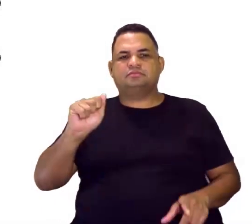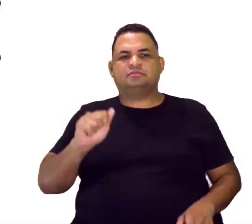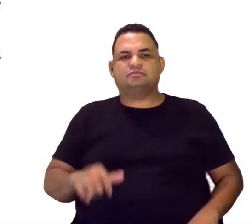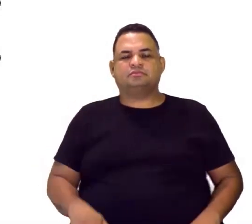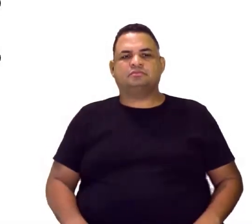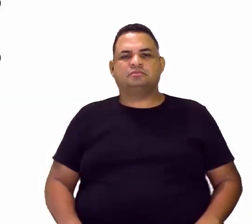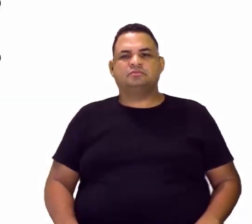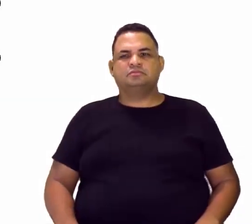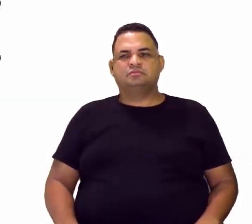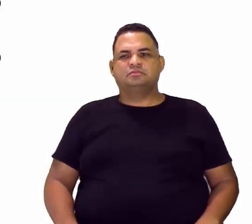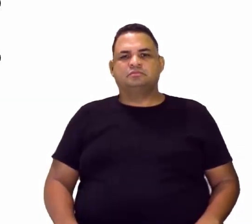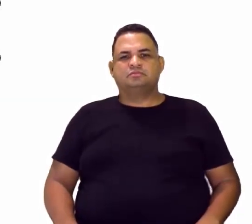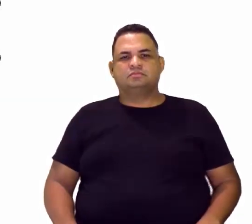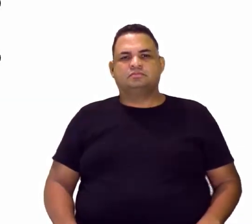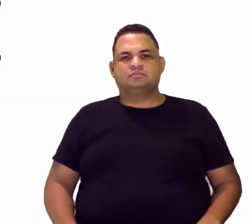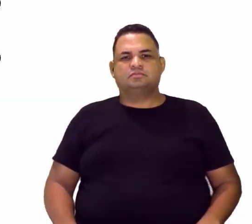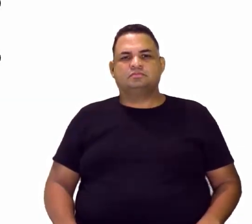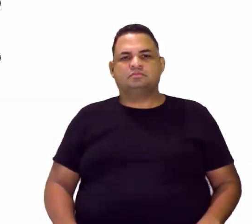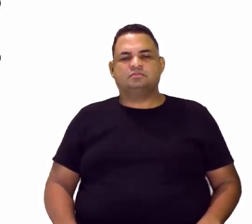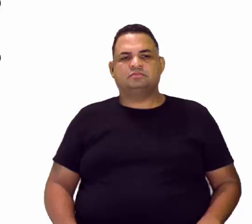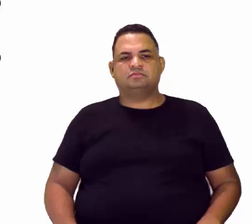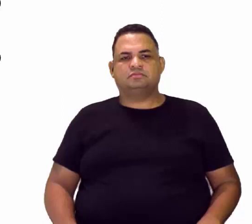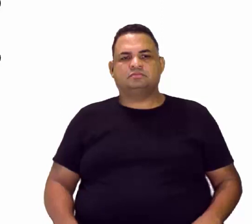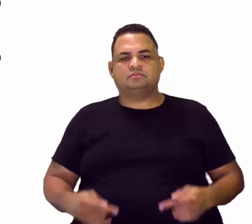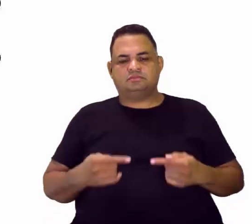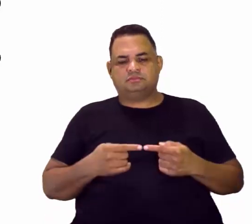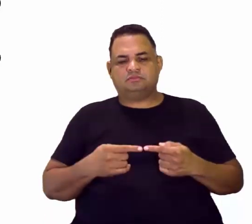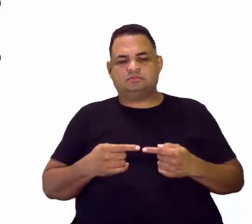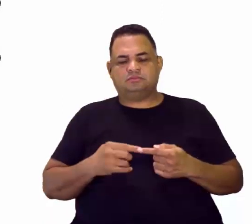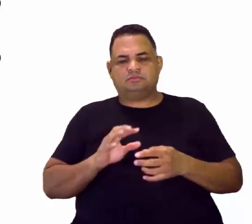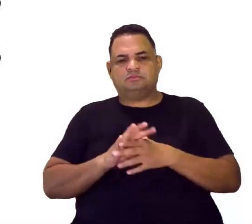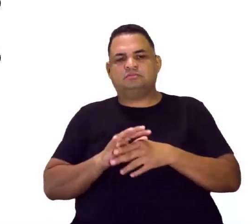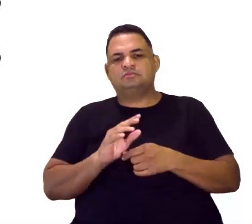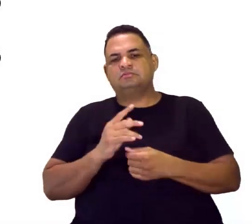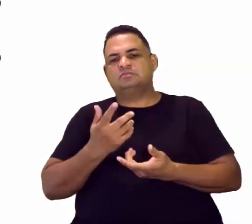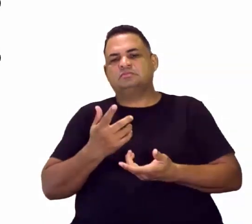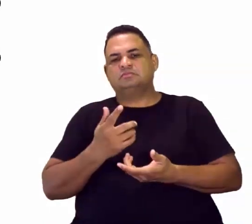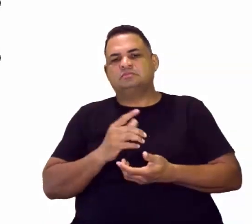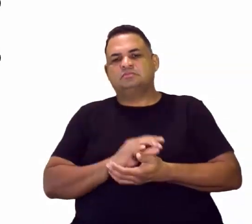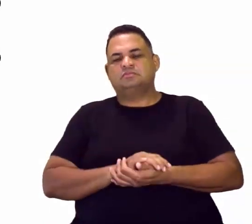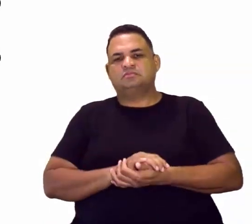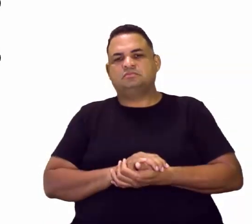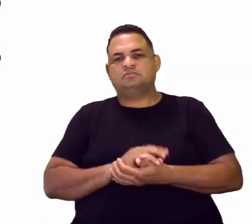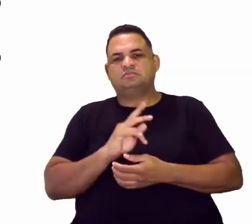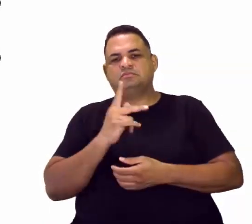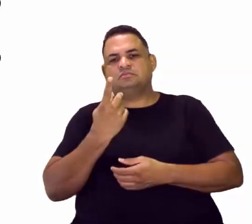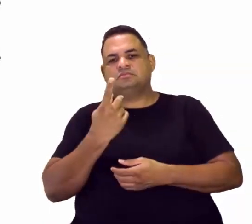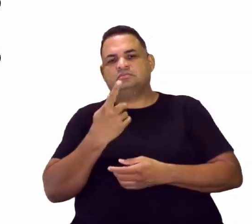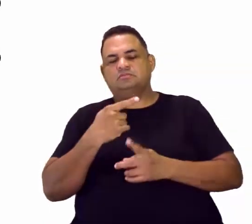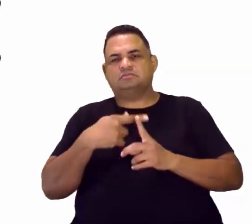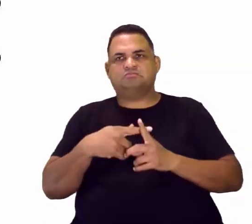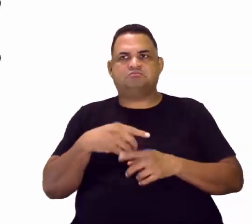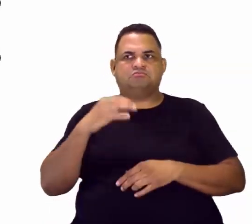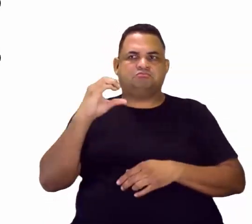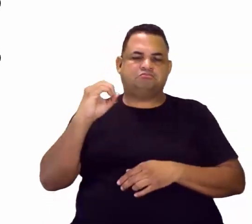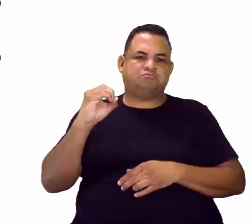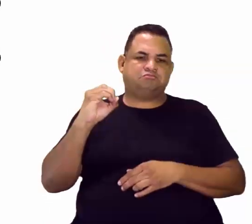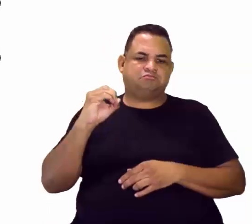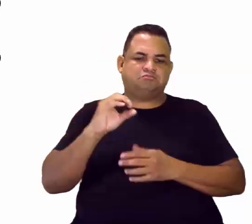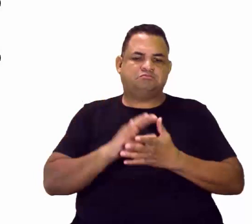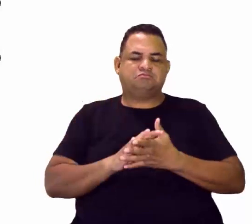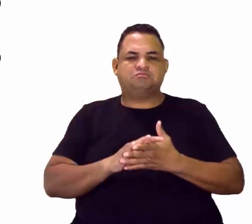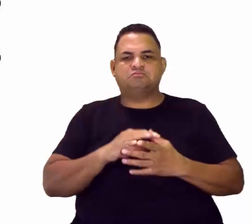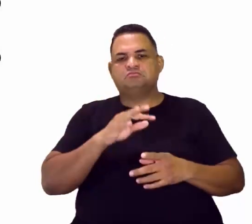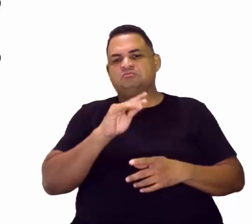de hidrogênio para ambas. Ligações de hidrogênio, ela vai ocorrer entre hidrogênio, oxigênio, hidrogênio,